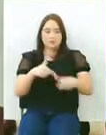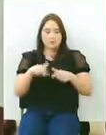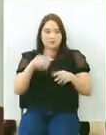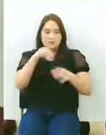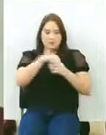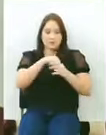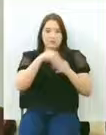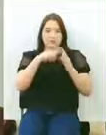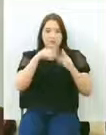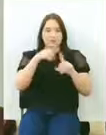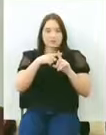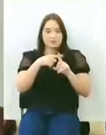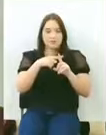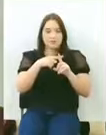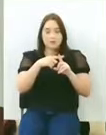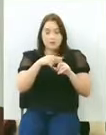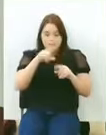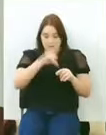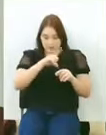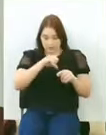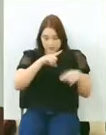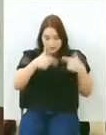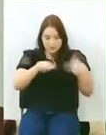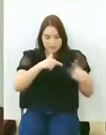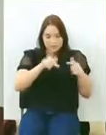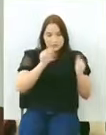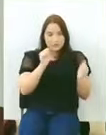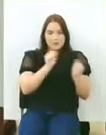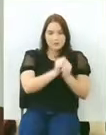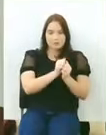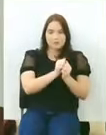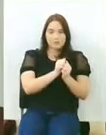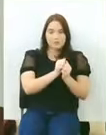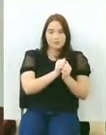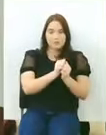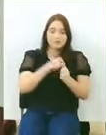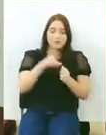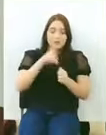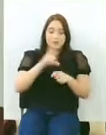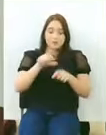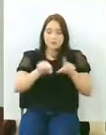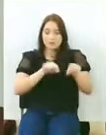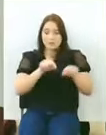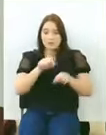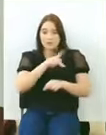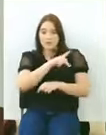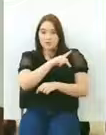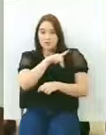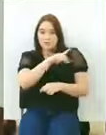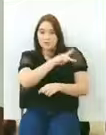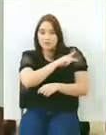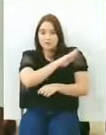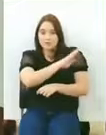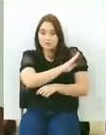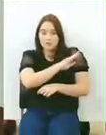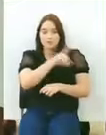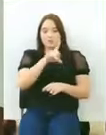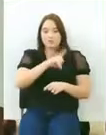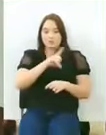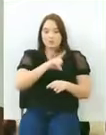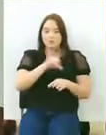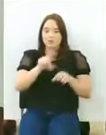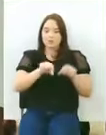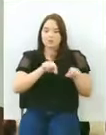pessoas que vão fiscalizar o serviço do pastor, mas que vão trabalhar junto com ele. Eleger presbíteros é eleger pastores,